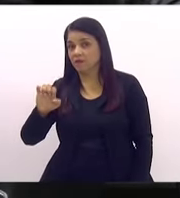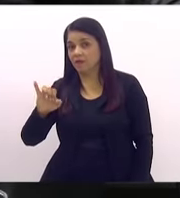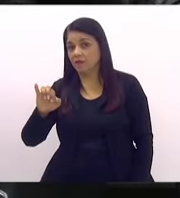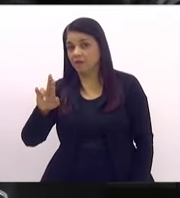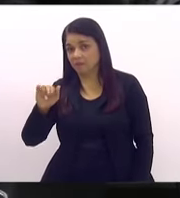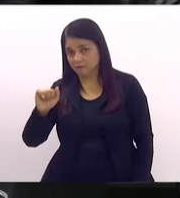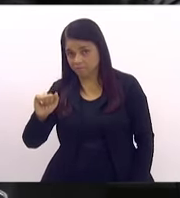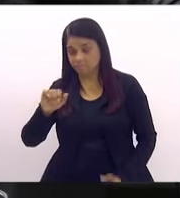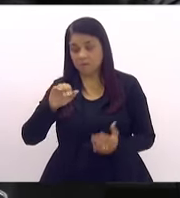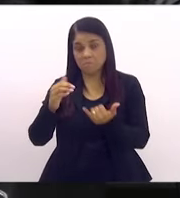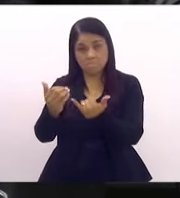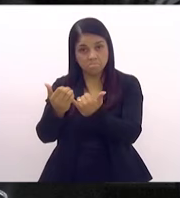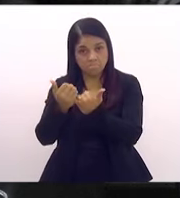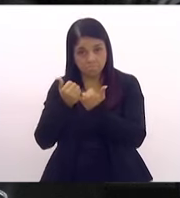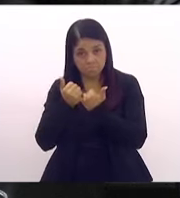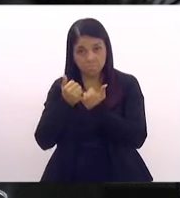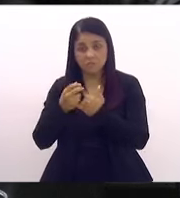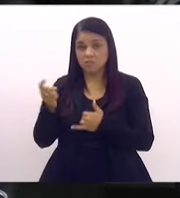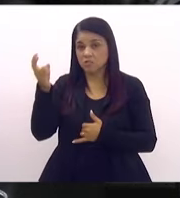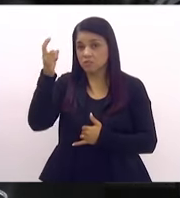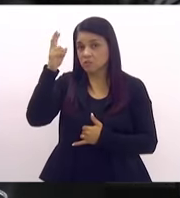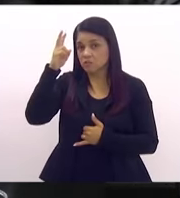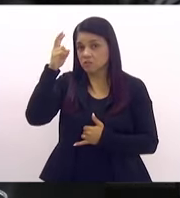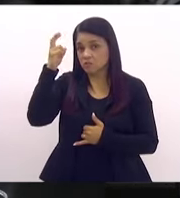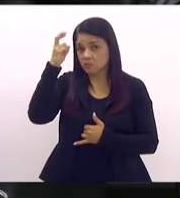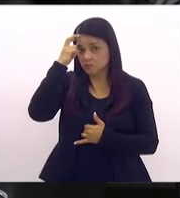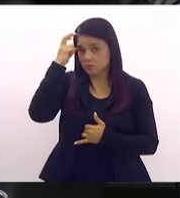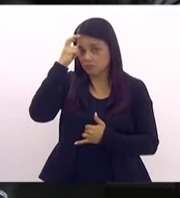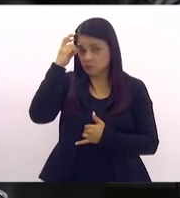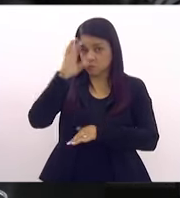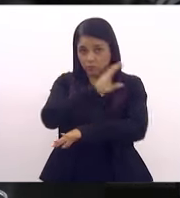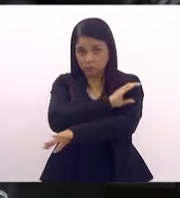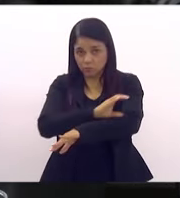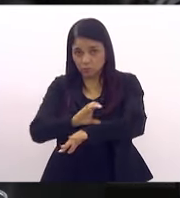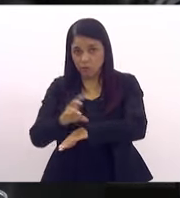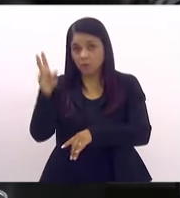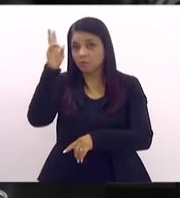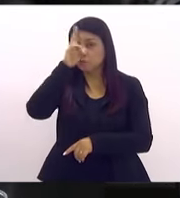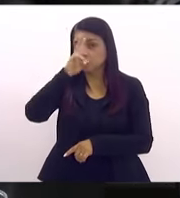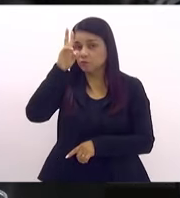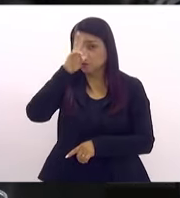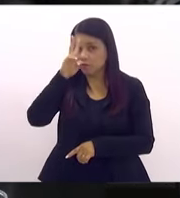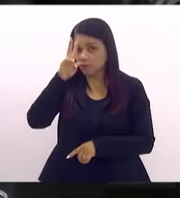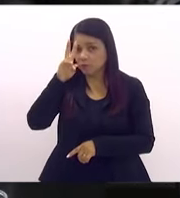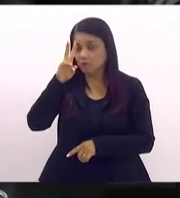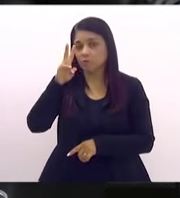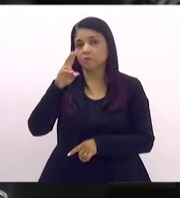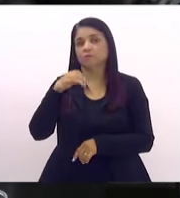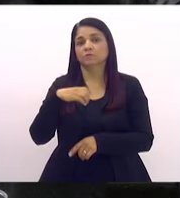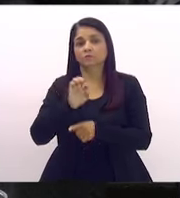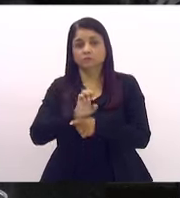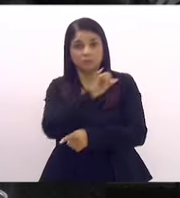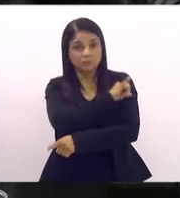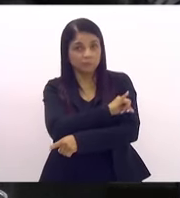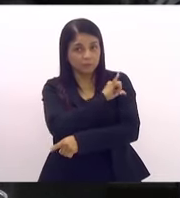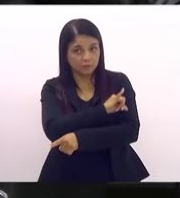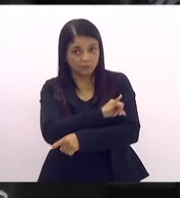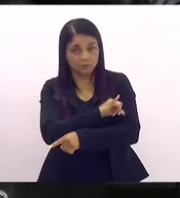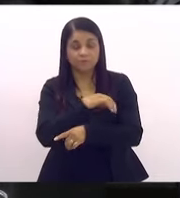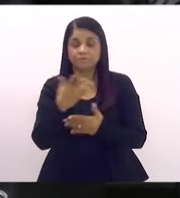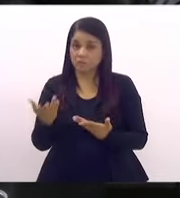que ela fosse tombada como patrimônio social, histórico e cultural do Estado do Rio de Janeiro. Evidentemente que o